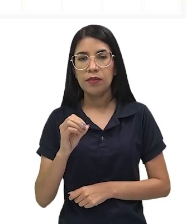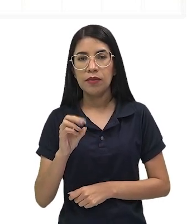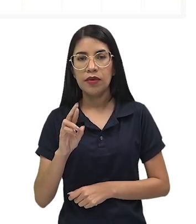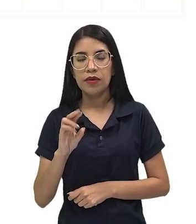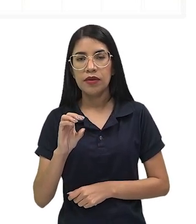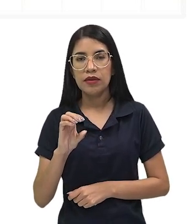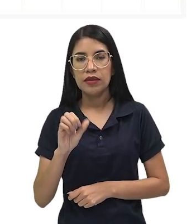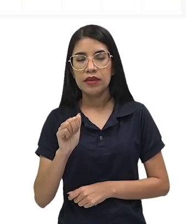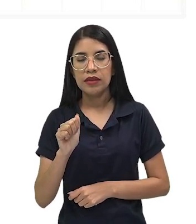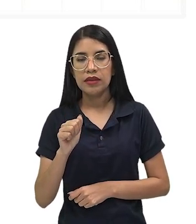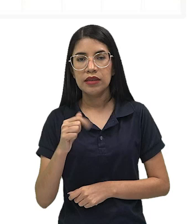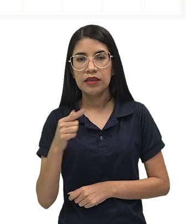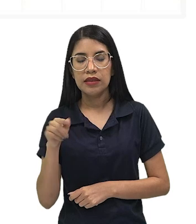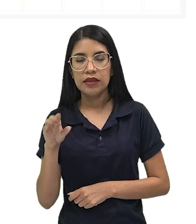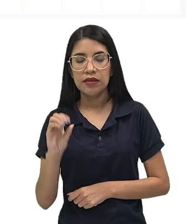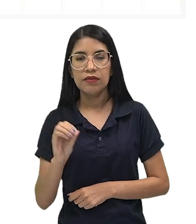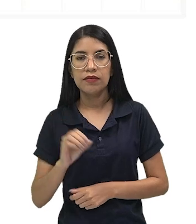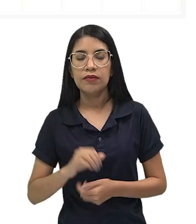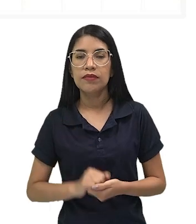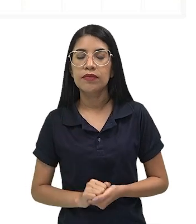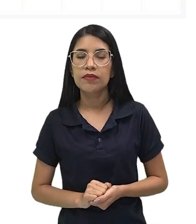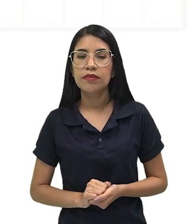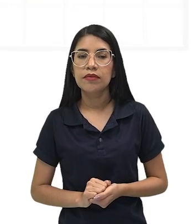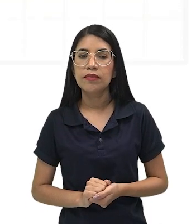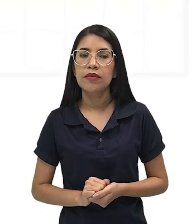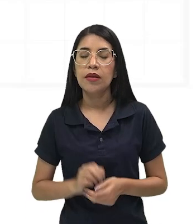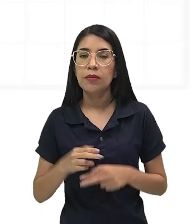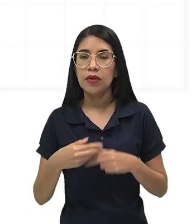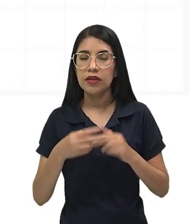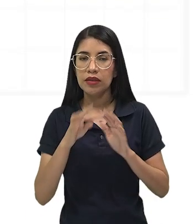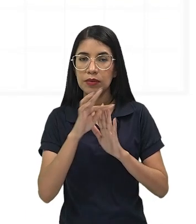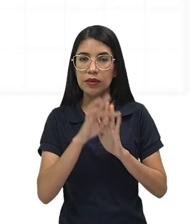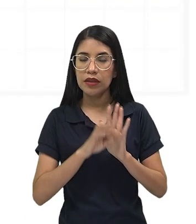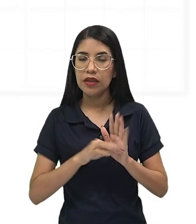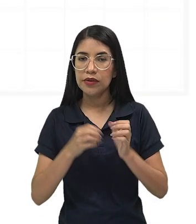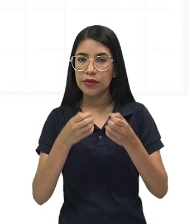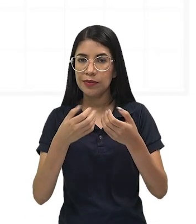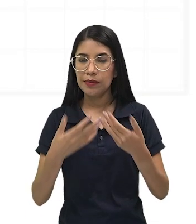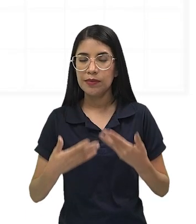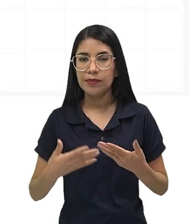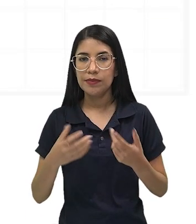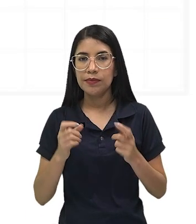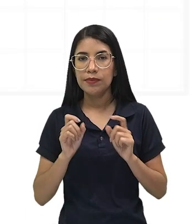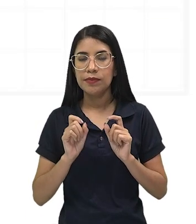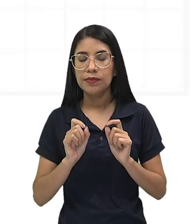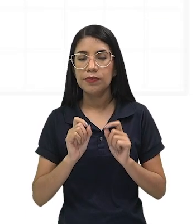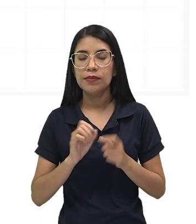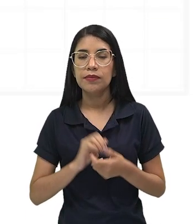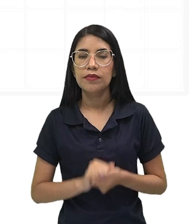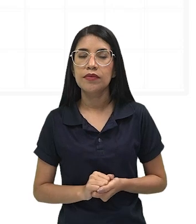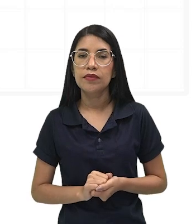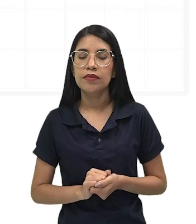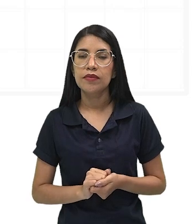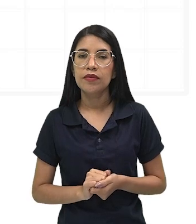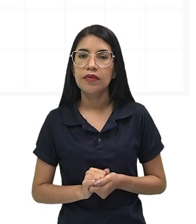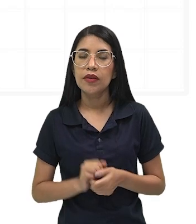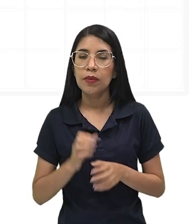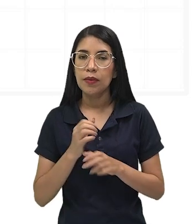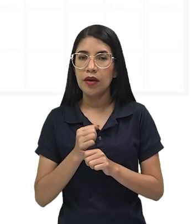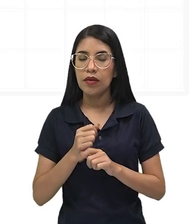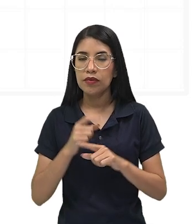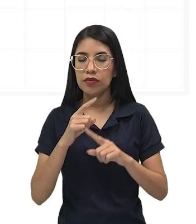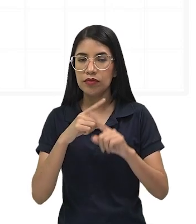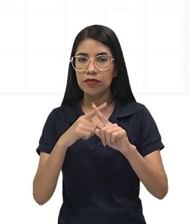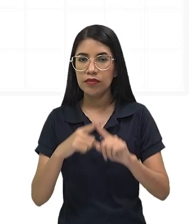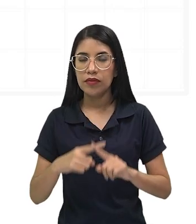Ó. Por isso que ele diz aqui nessa definição, ó, a regra de 3 é um meio de